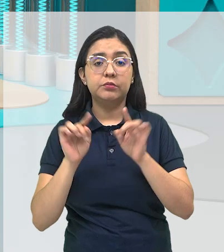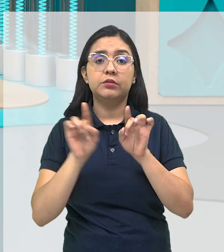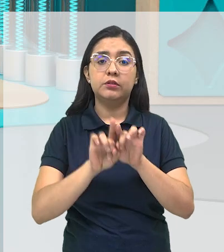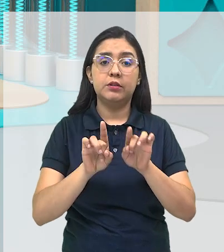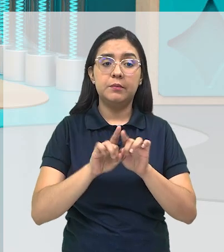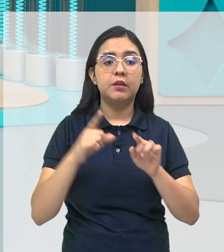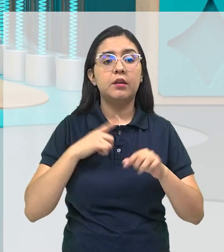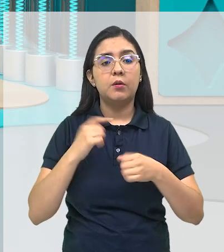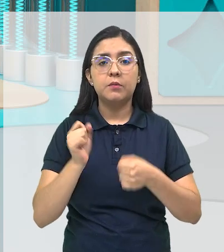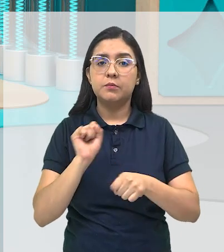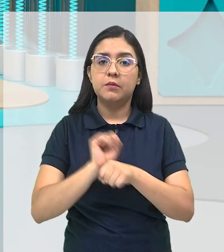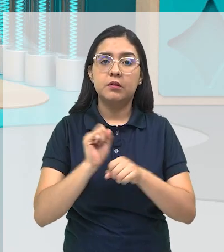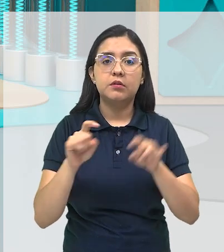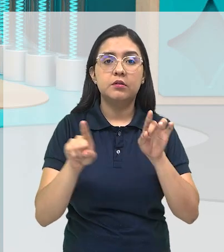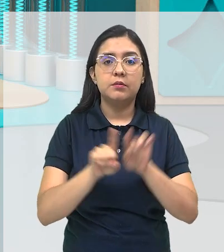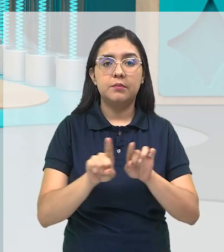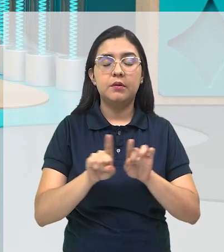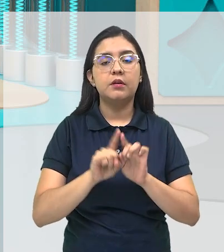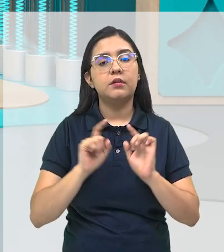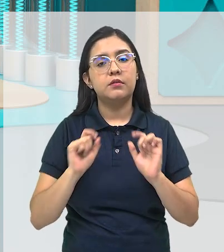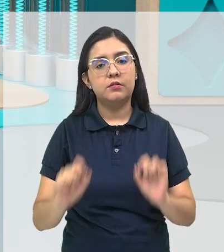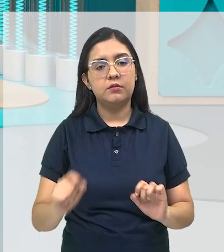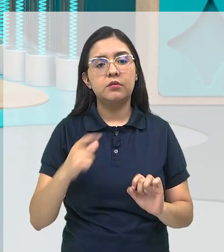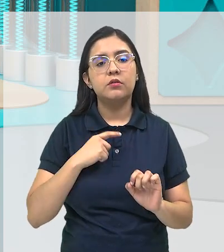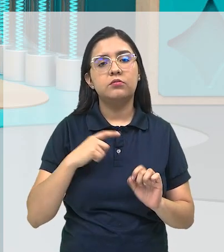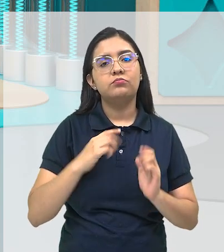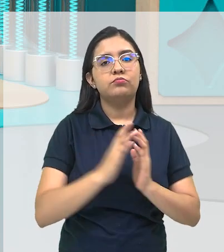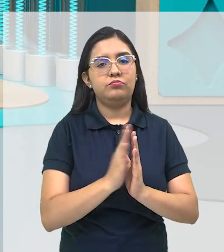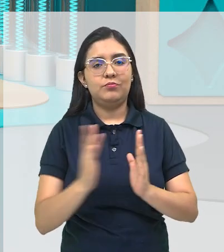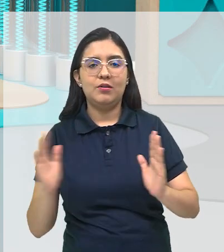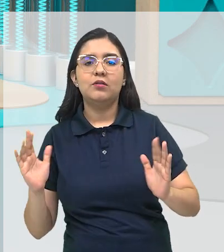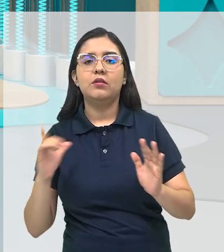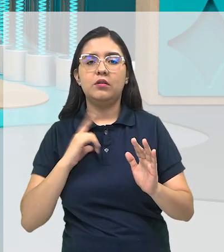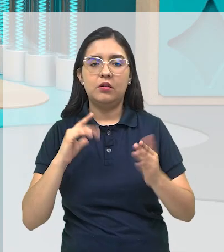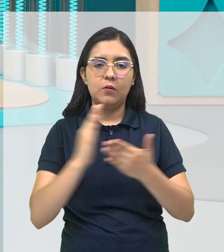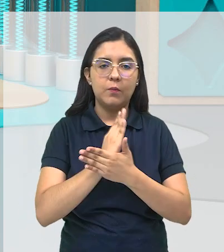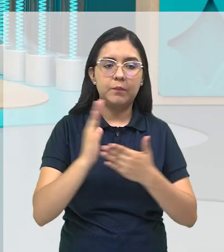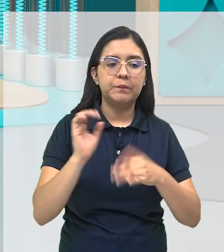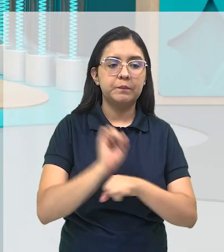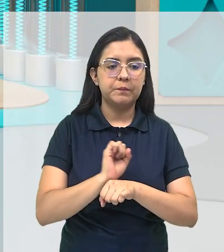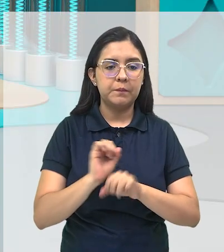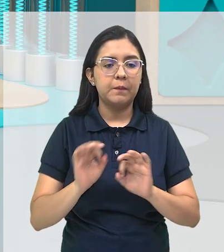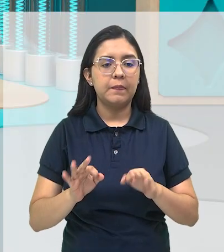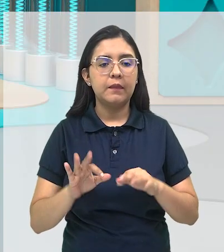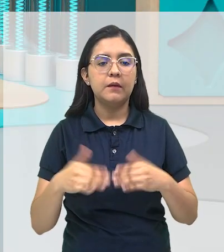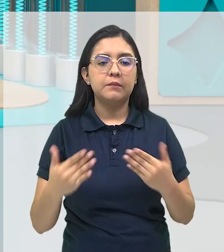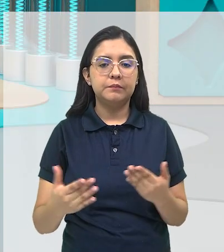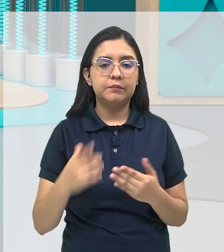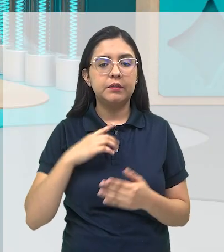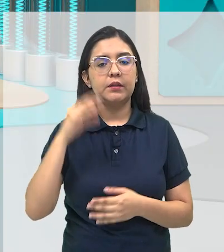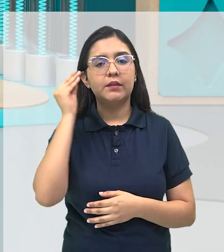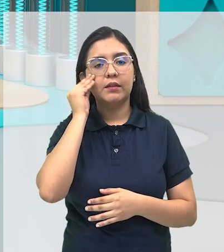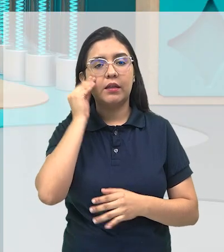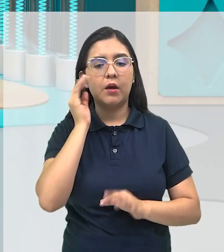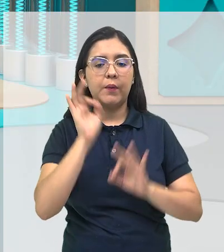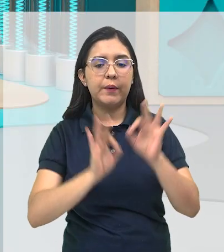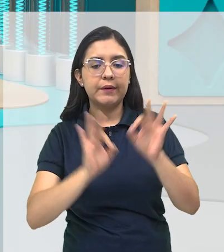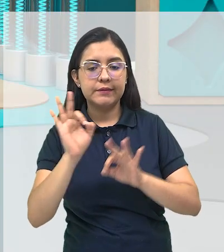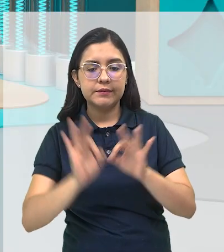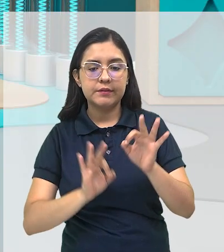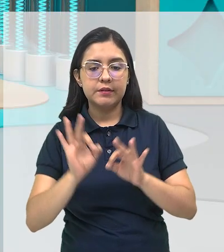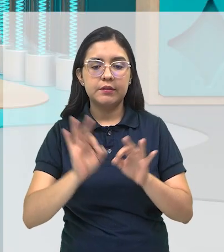algumas paradas ali no meio do desenrolar desse jogo, tá bom? Para tentar ajustar